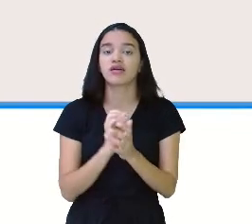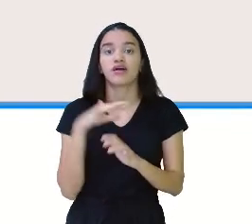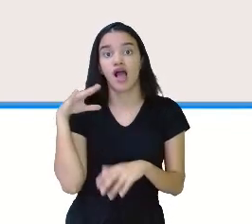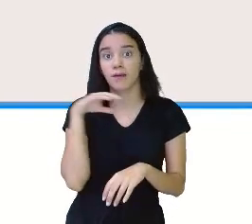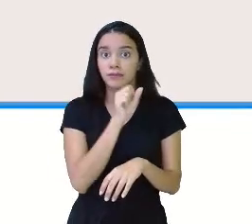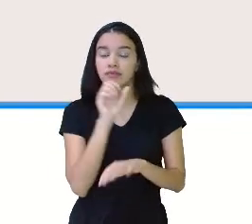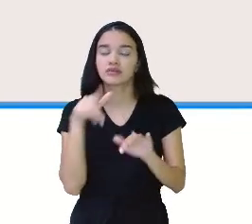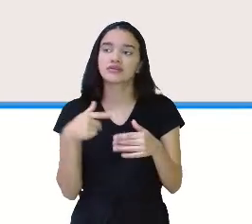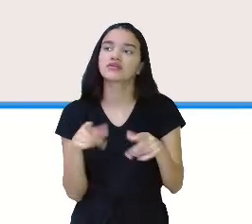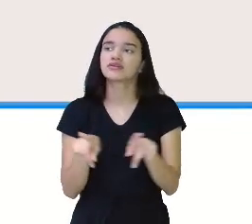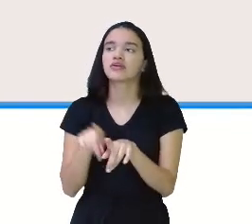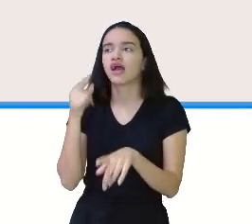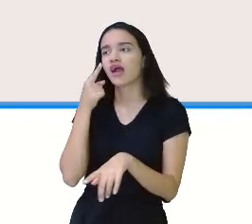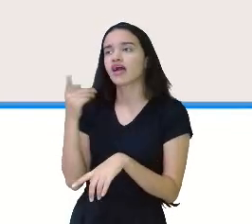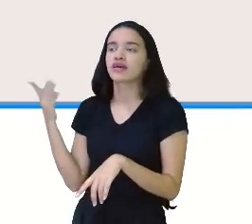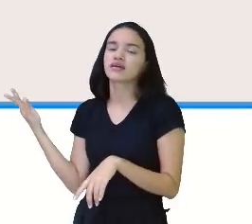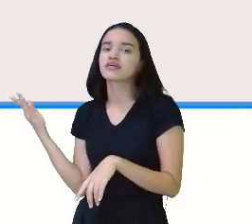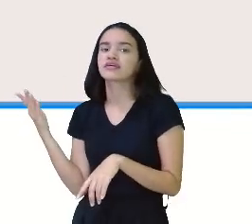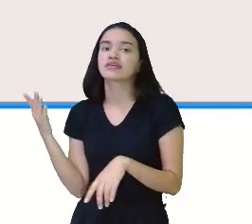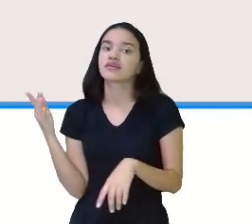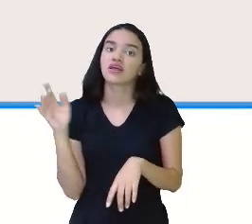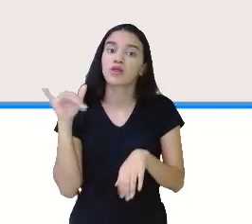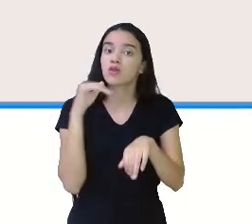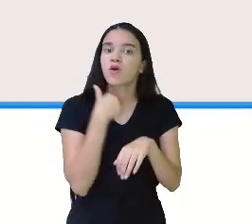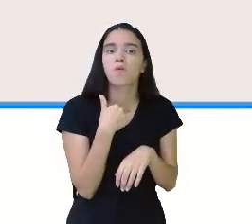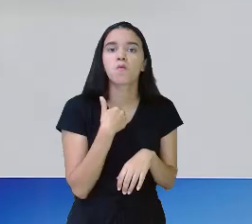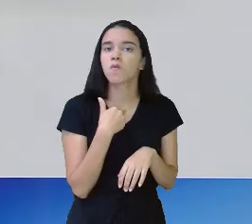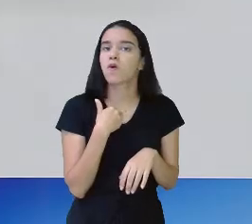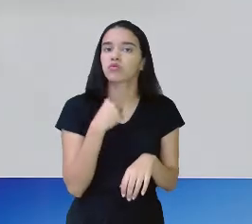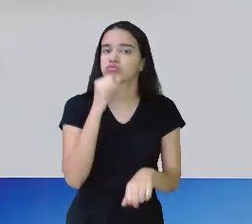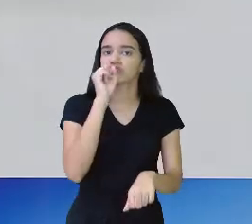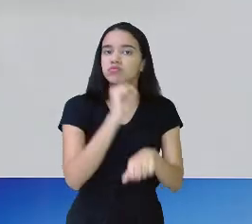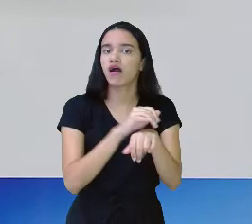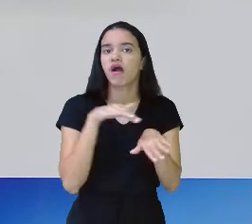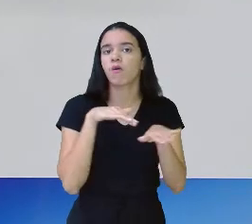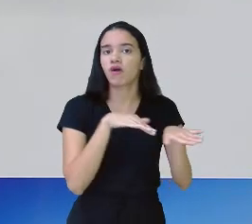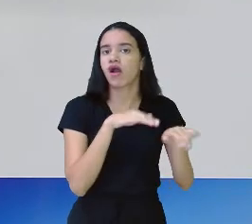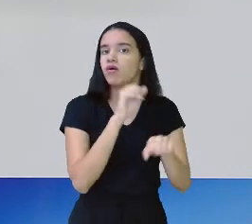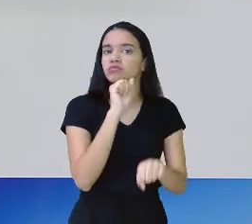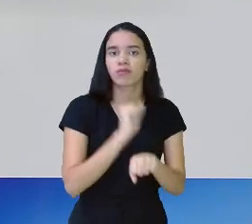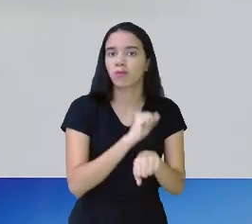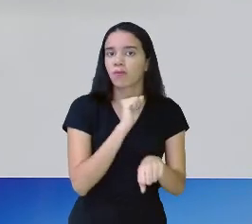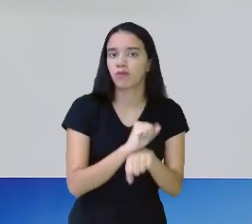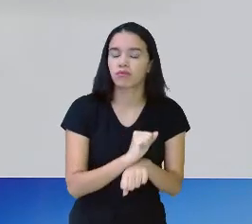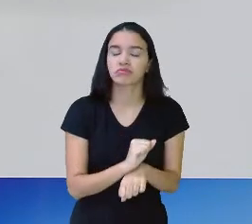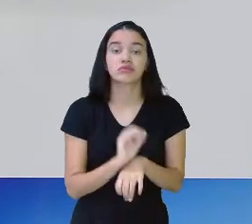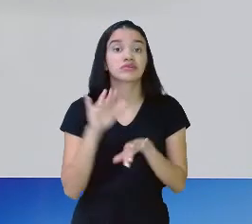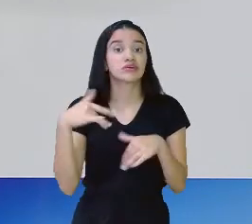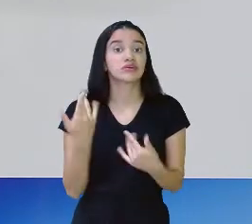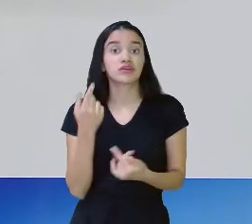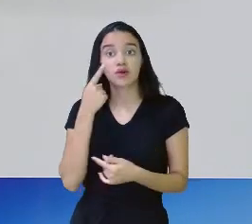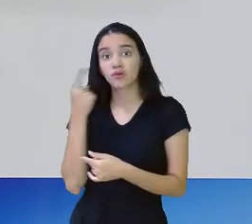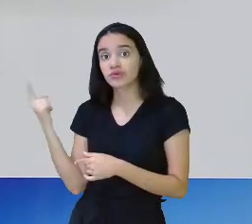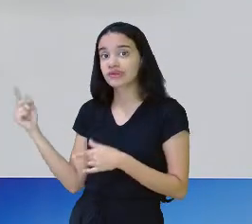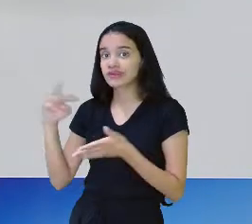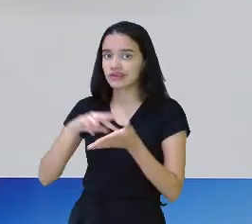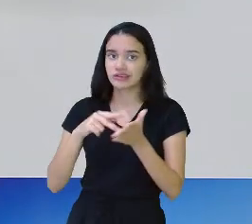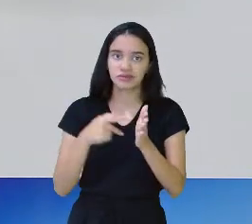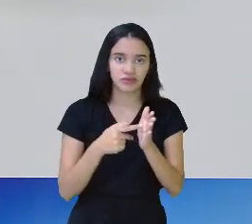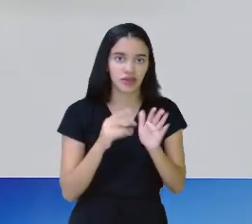aqui, ele pede para você não estacionar nesse local. É proibido estacionar. É isso que a placa